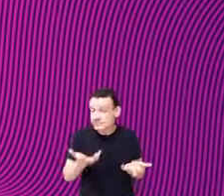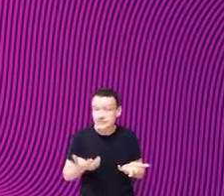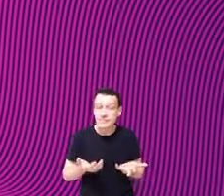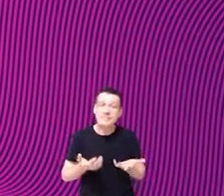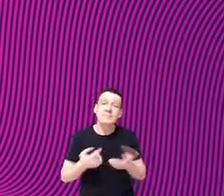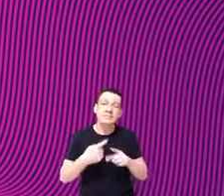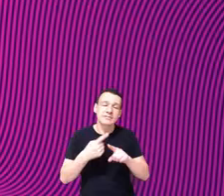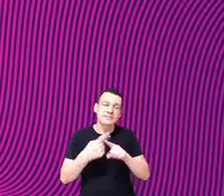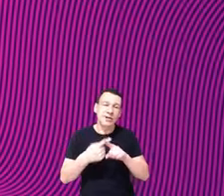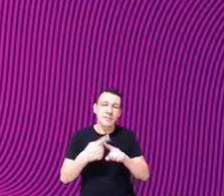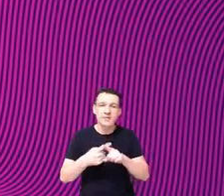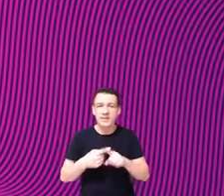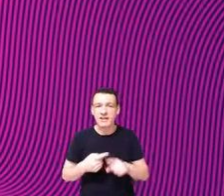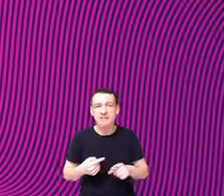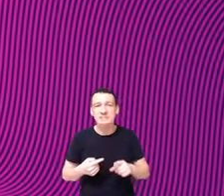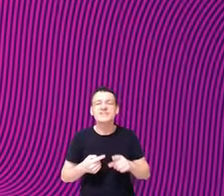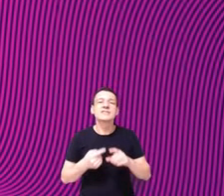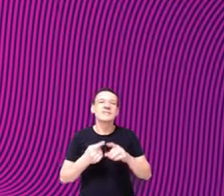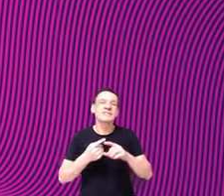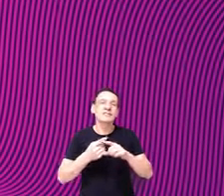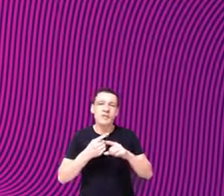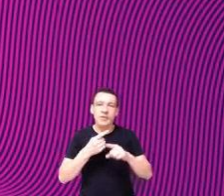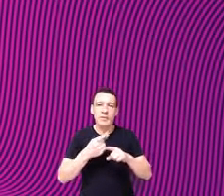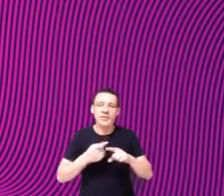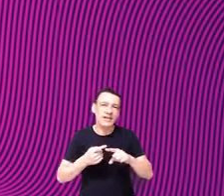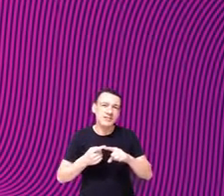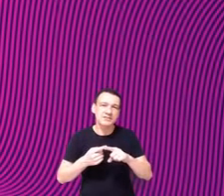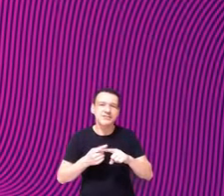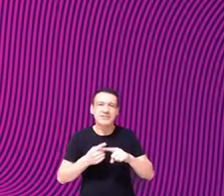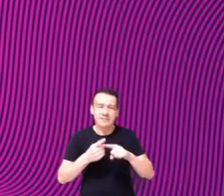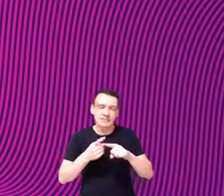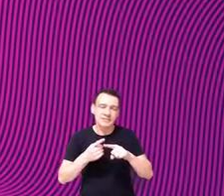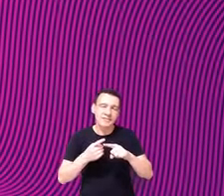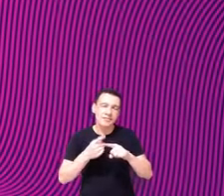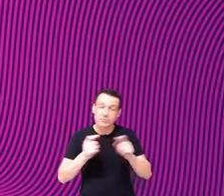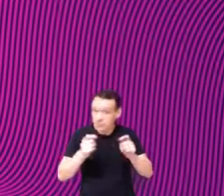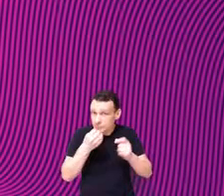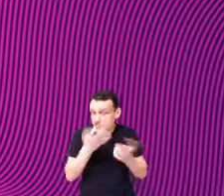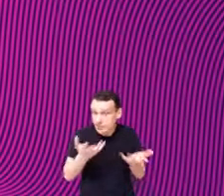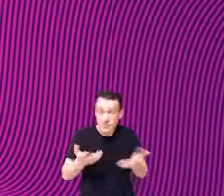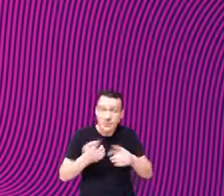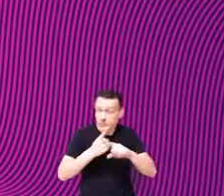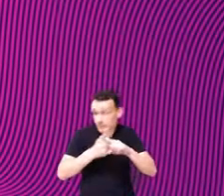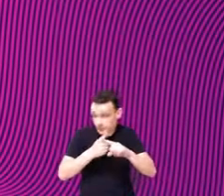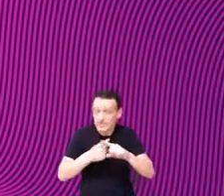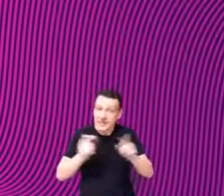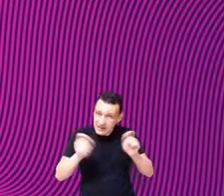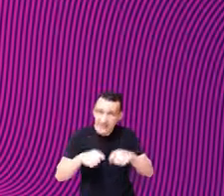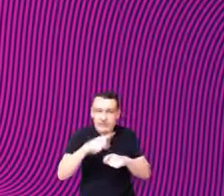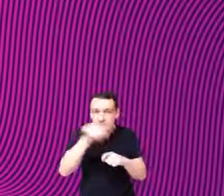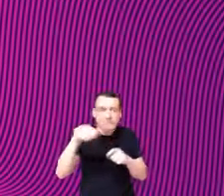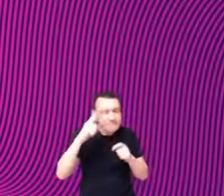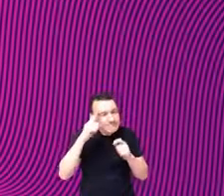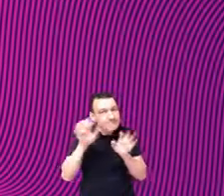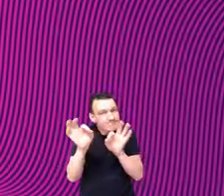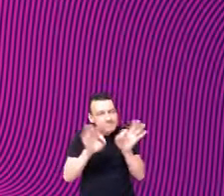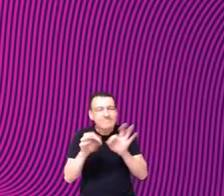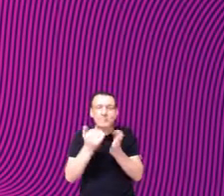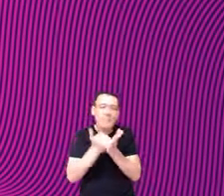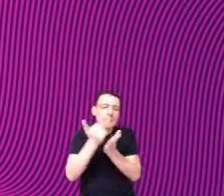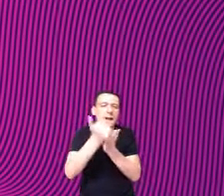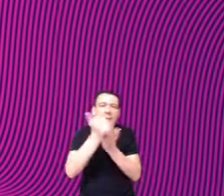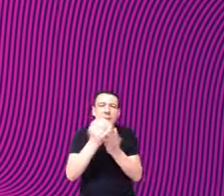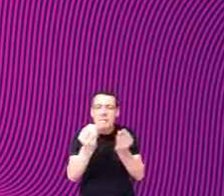saúde pública de que você precisa, mais que nunca, de um programa de implementação de